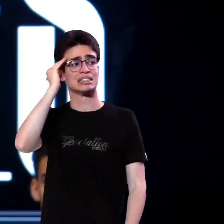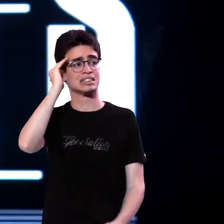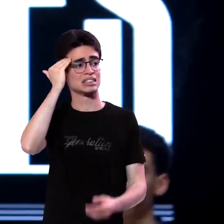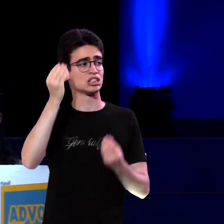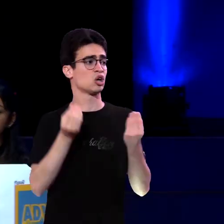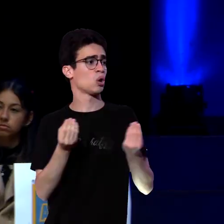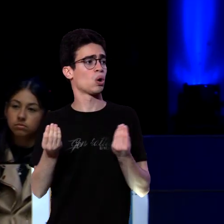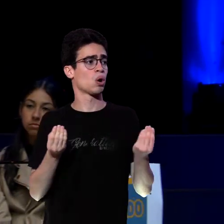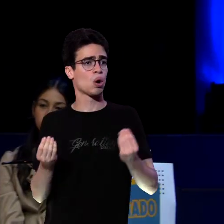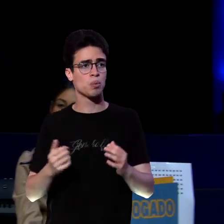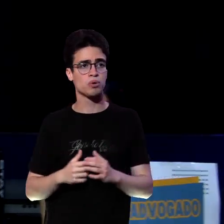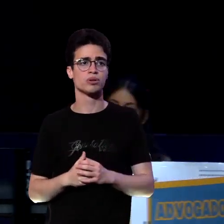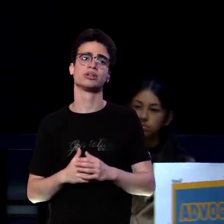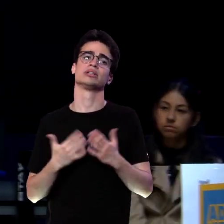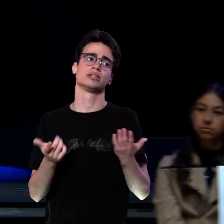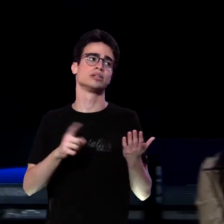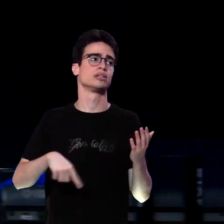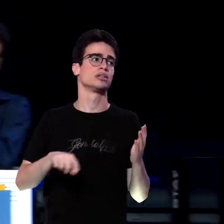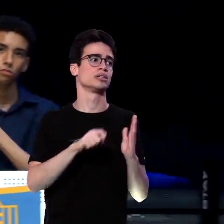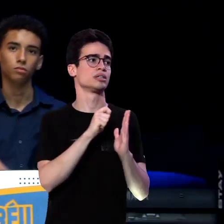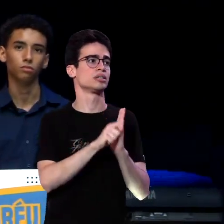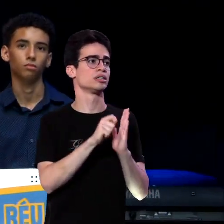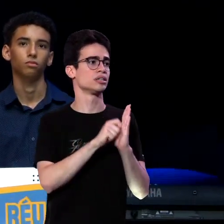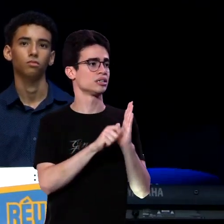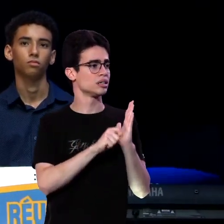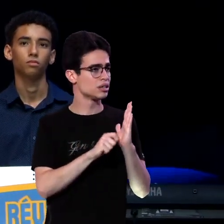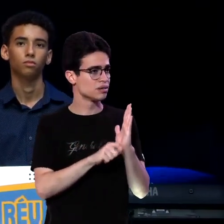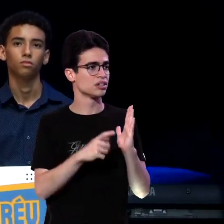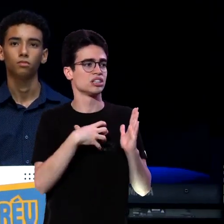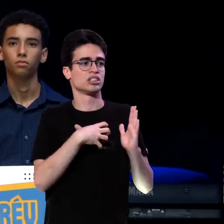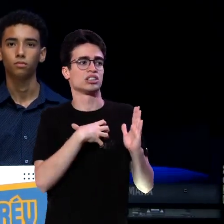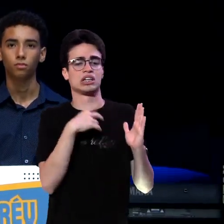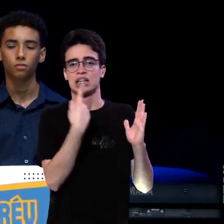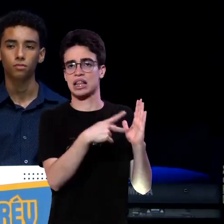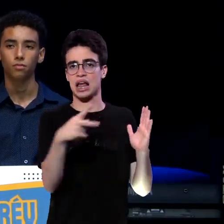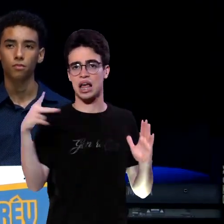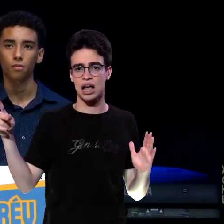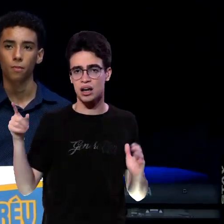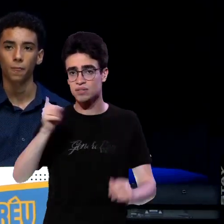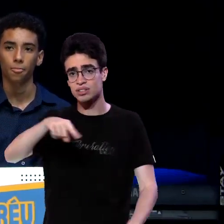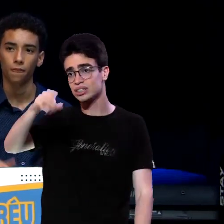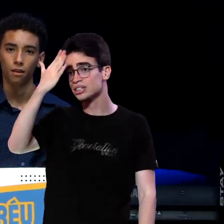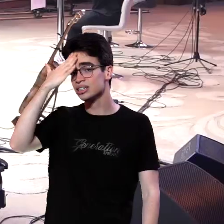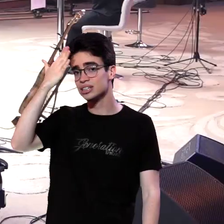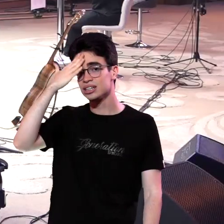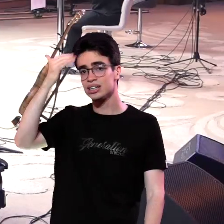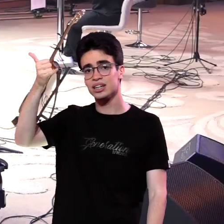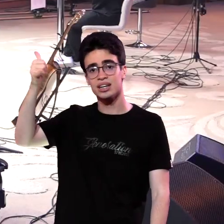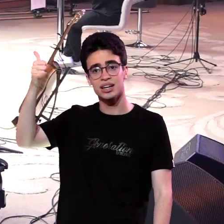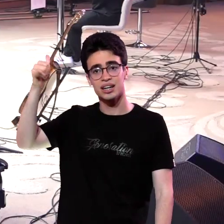eles vão lá e escrevem da maneira que eles entendem. Deu para entender? Quem me entendeu faz o joinha aí.